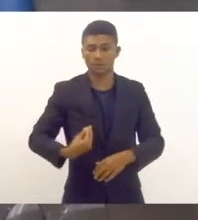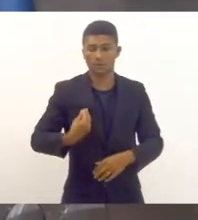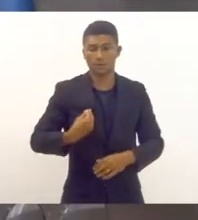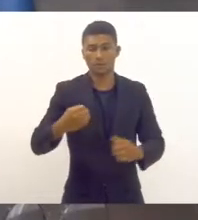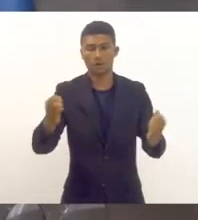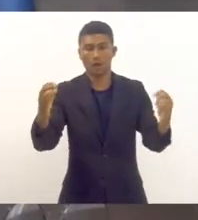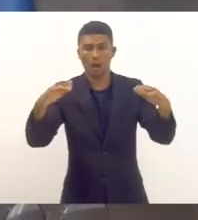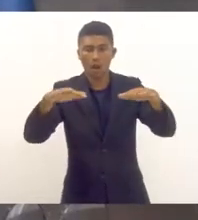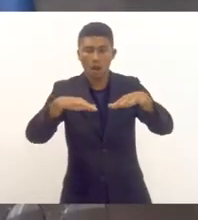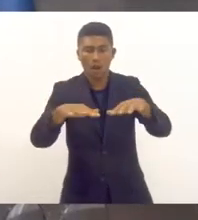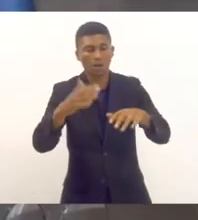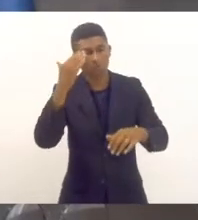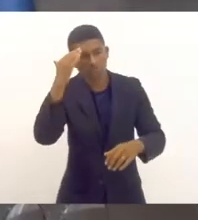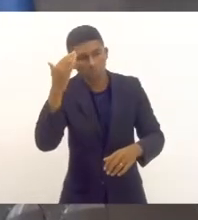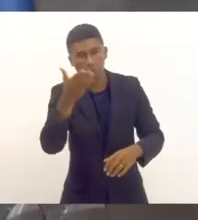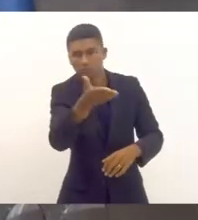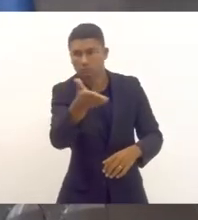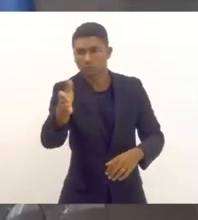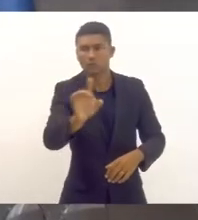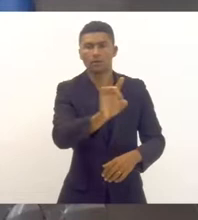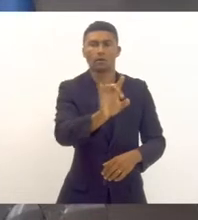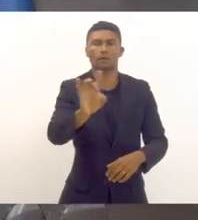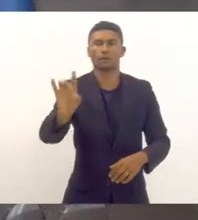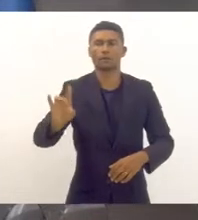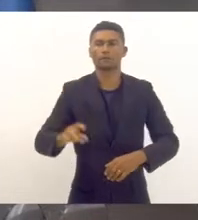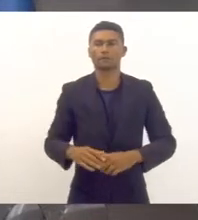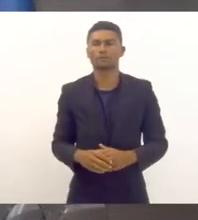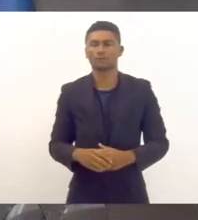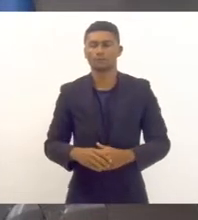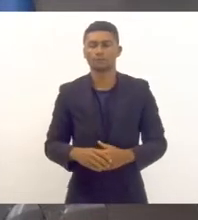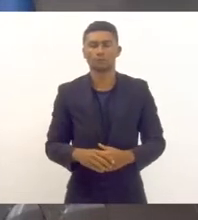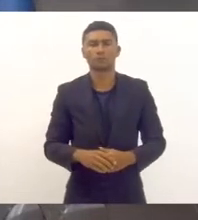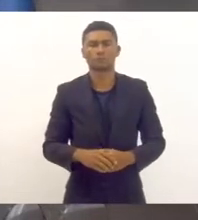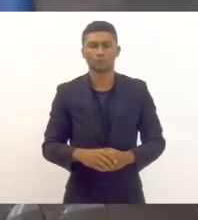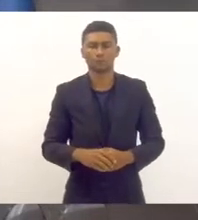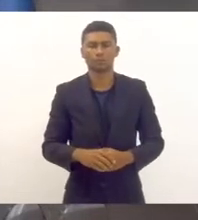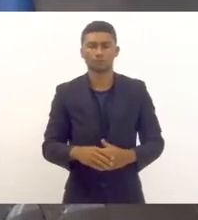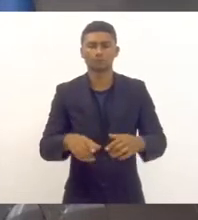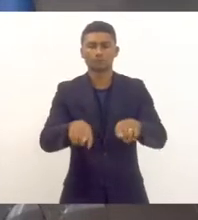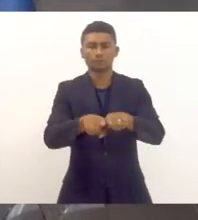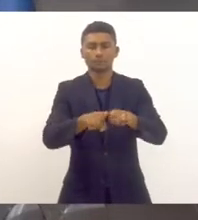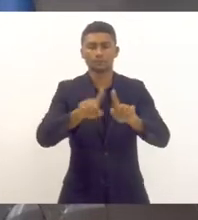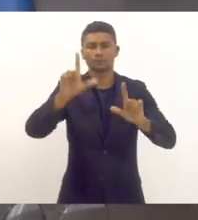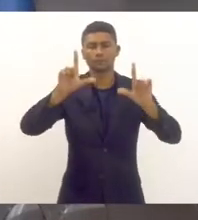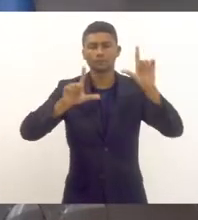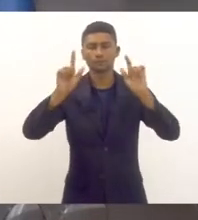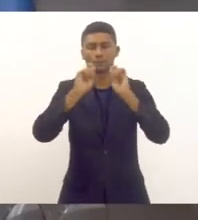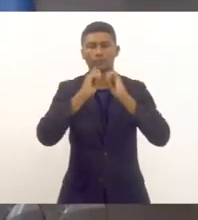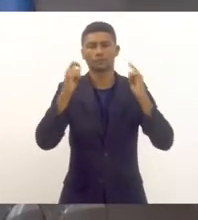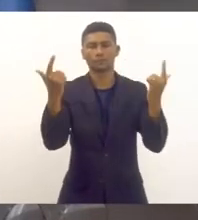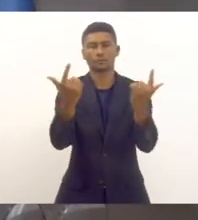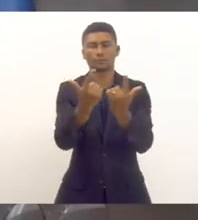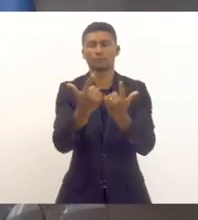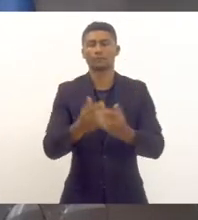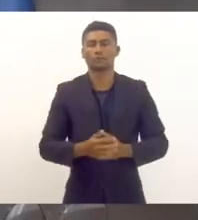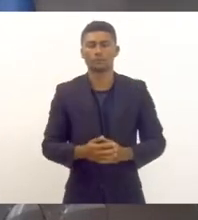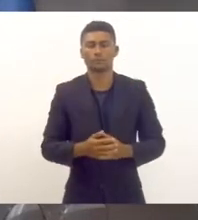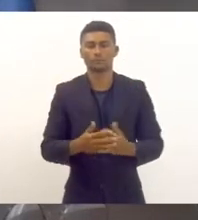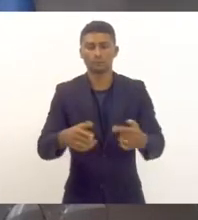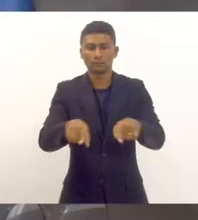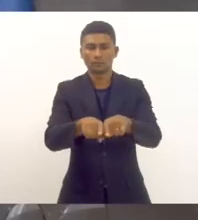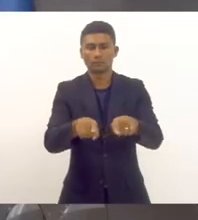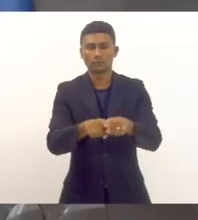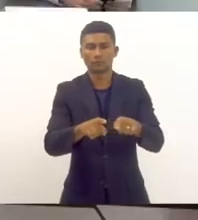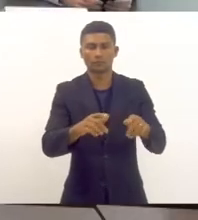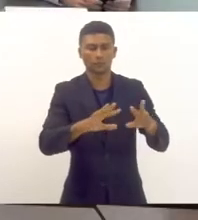um e cada uma, tá? Agradecer a presença da TV Alerge, agradecer a técnica de som,